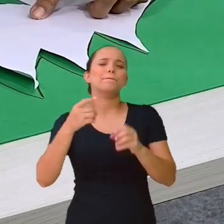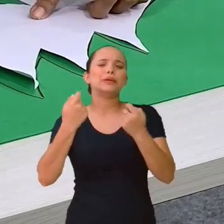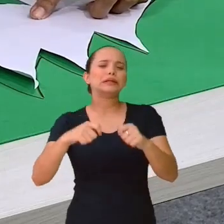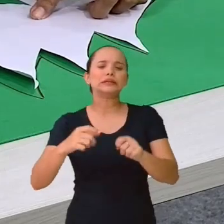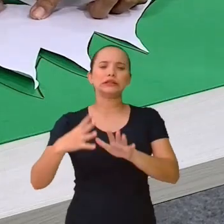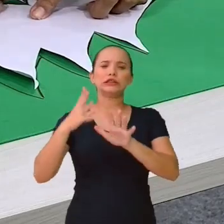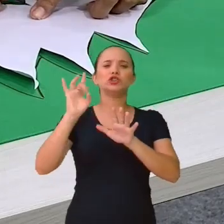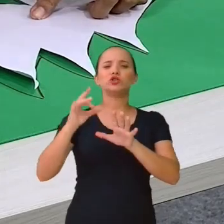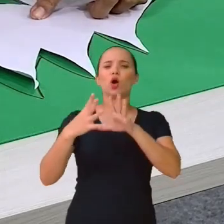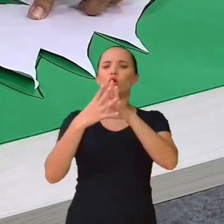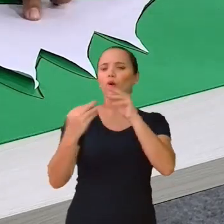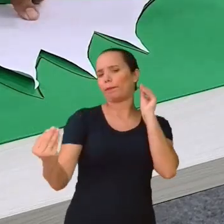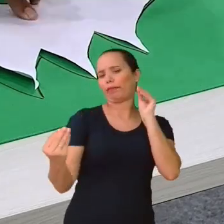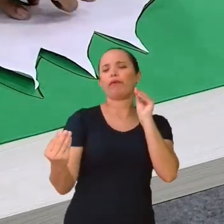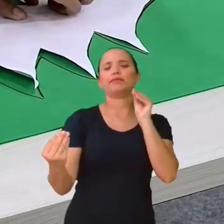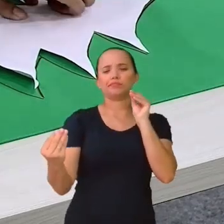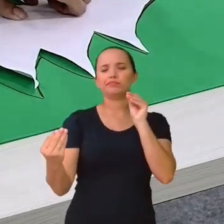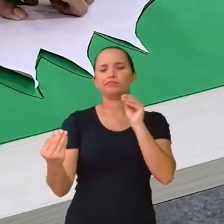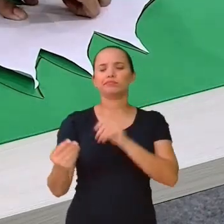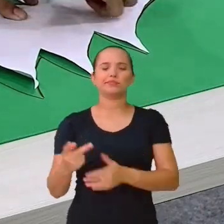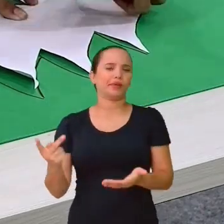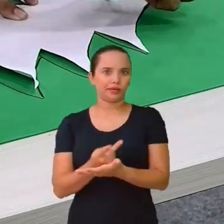como a gente fazer errado, né?